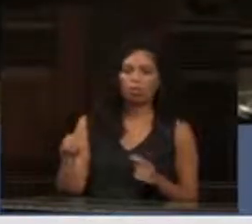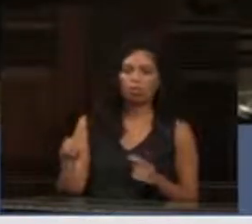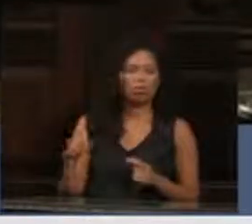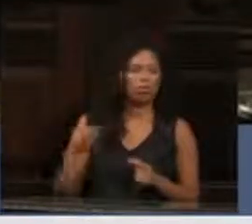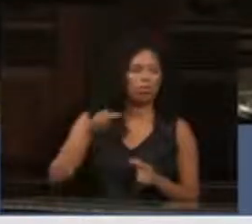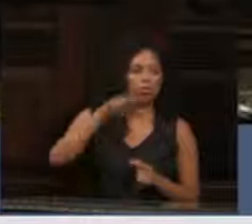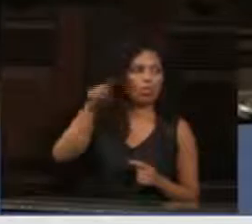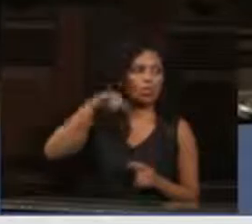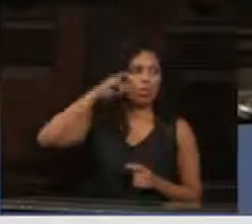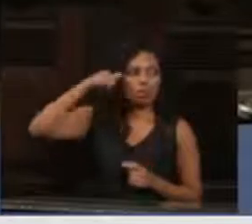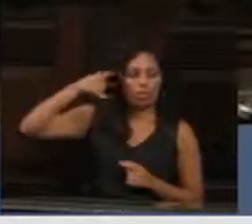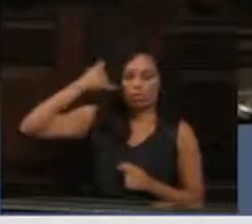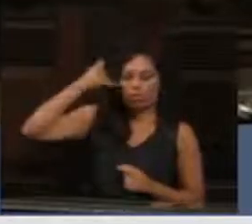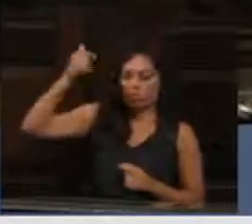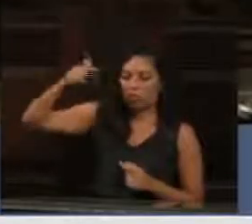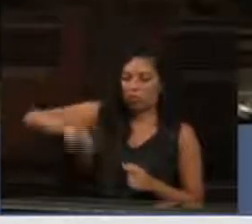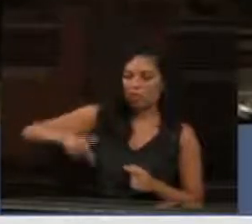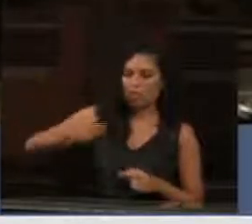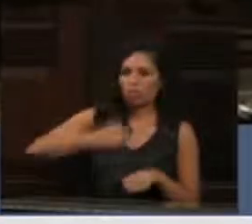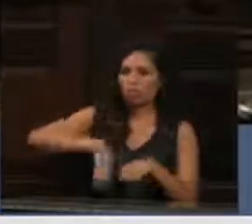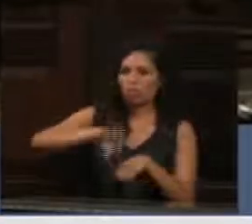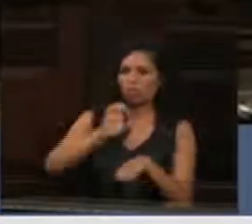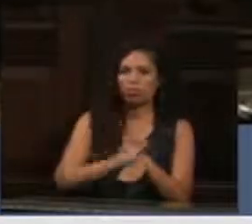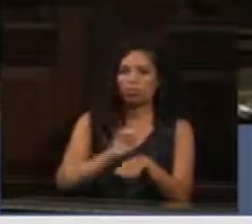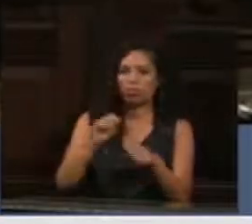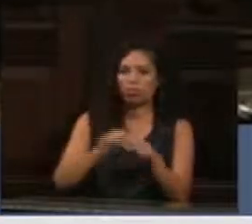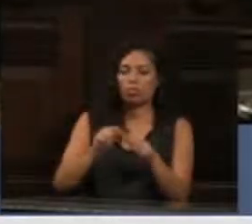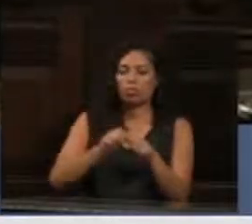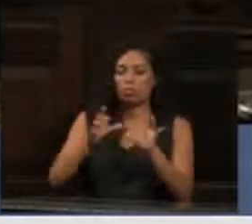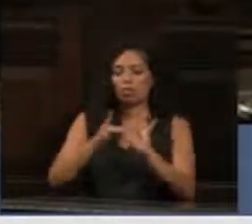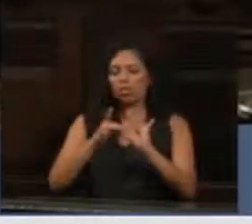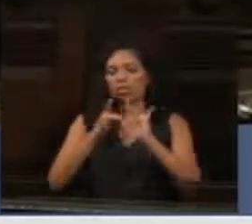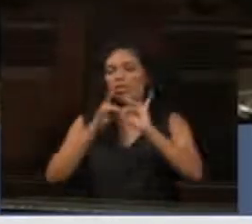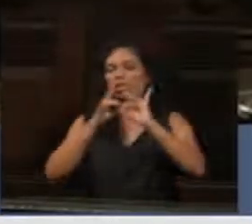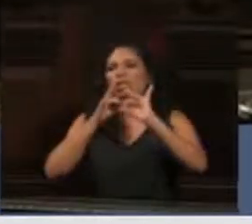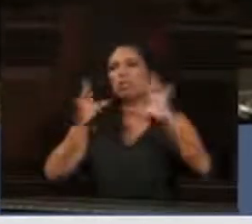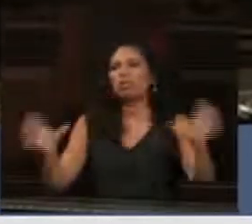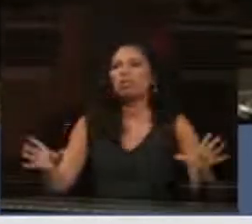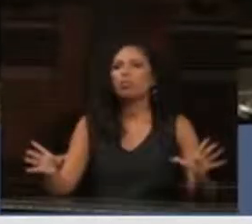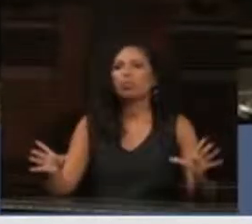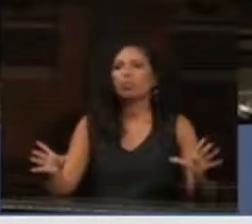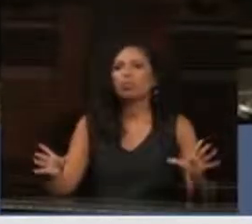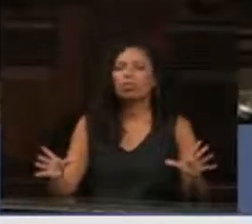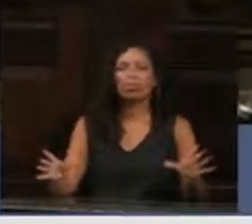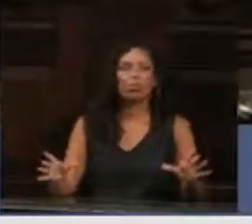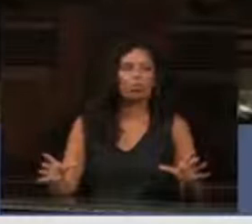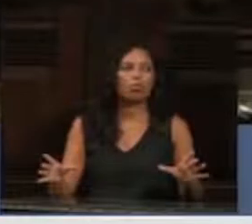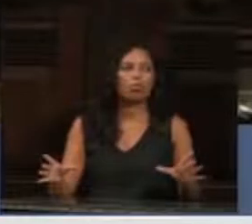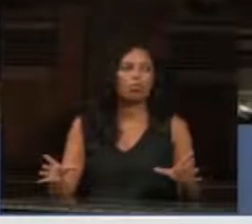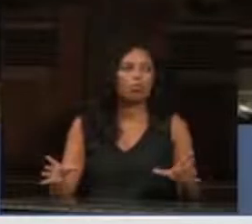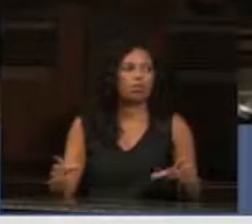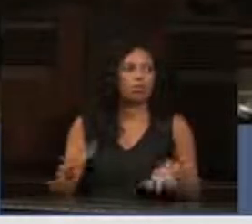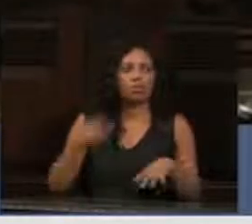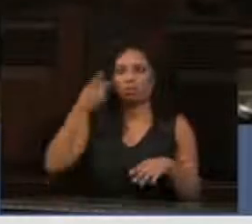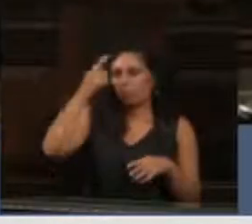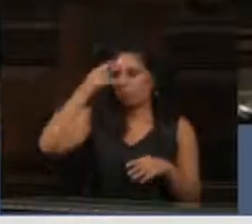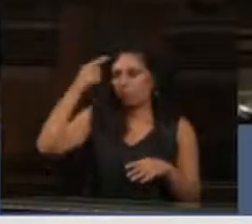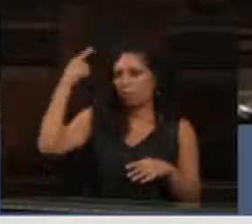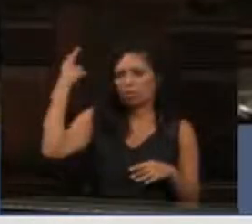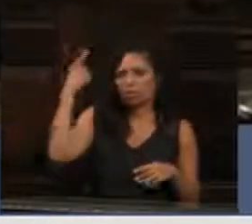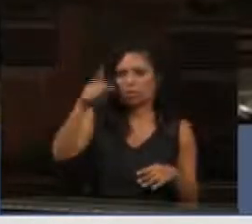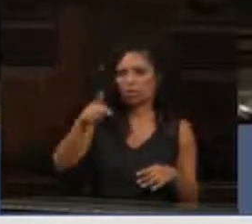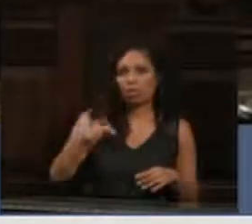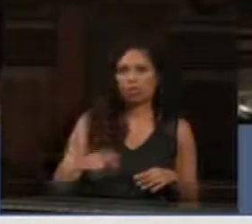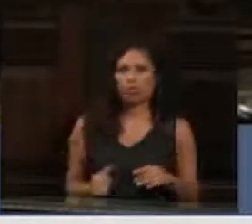ó, dentro do nosso estado, fazendo o que querem e bem entenderem dentro